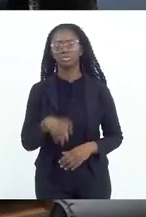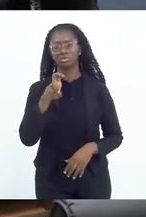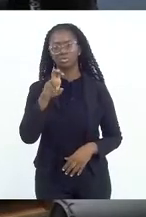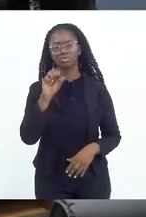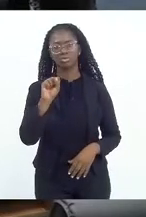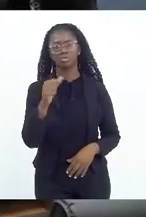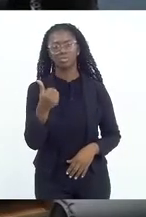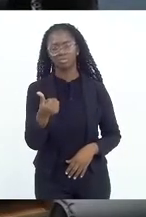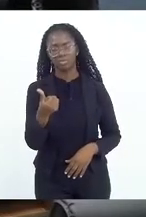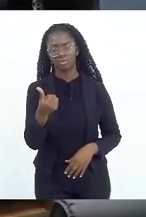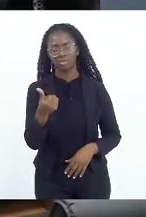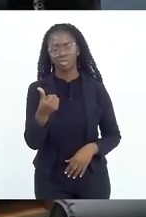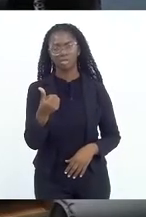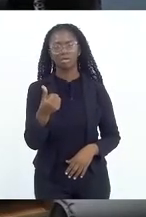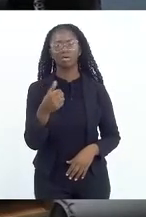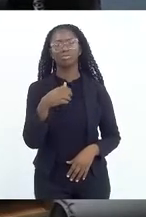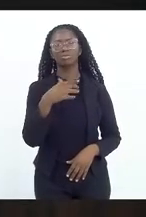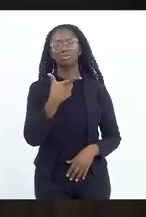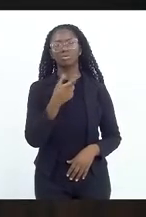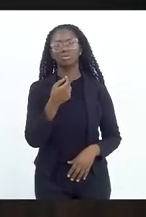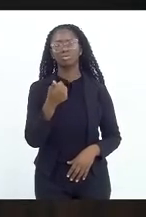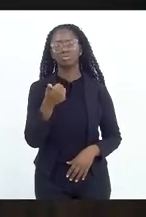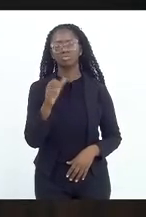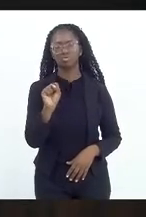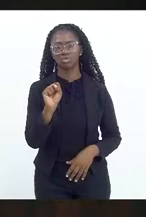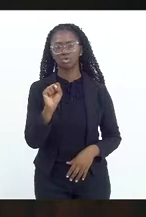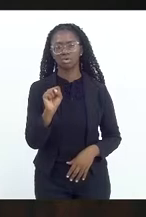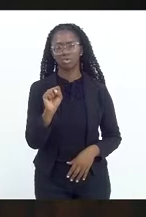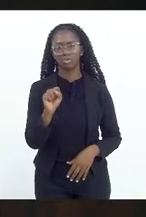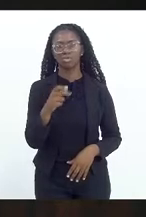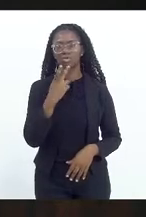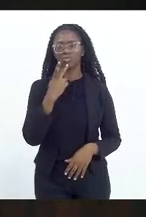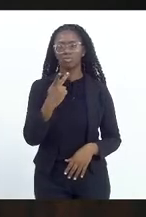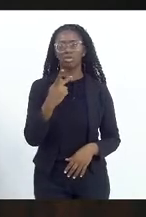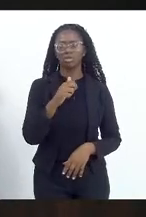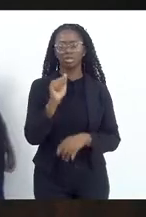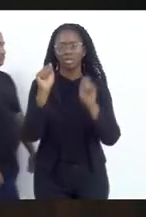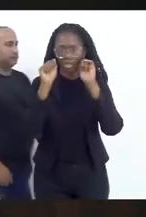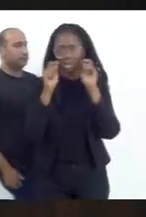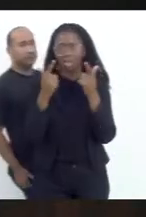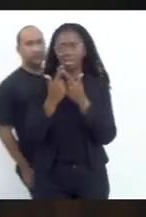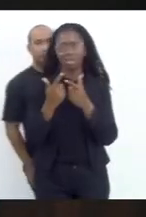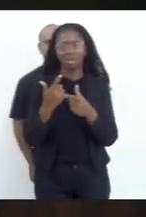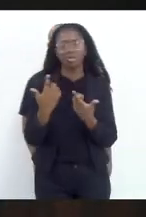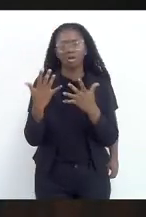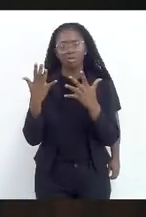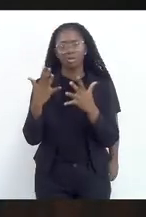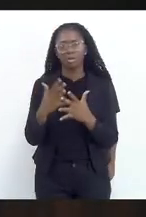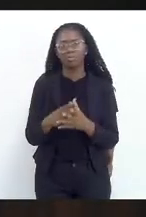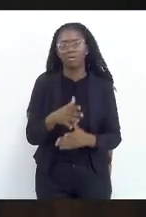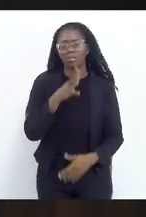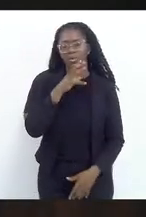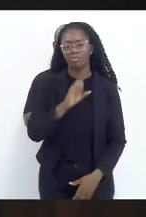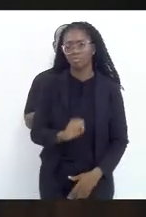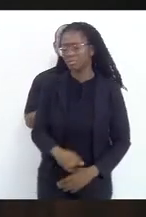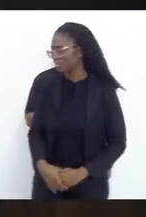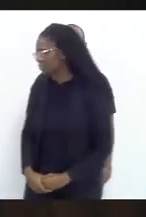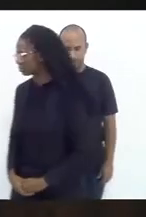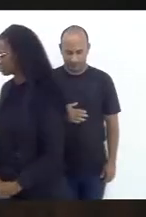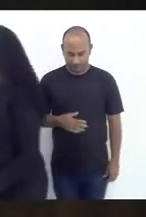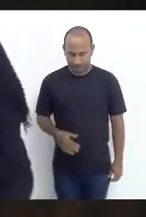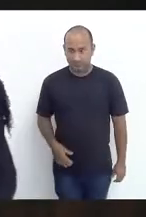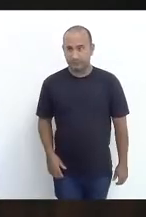586 de 2018, que institui no âmbito da Assembleia Legislativa do Rio de Janeiro o Prêmio Paulo Freire. Pareceres